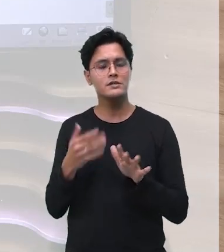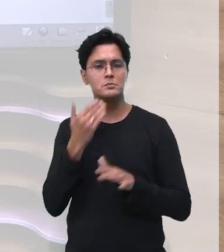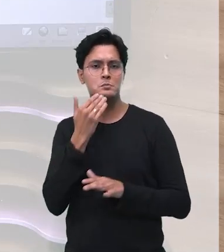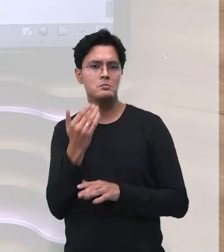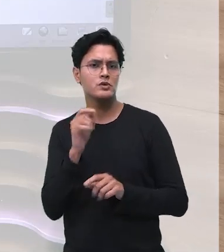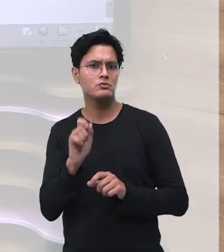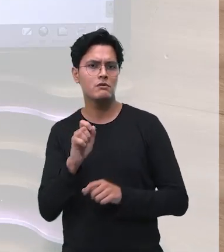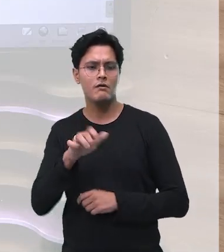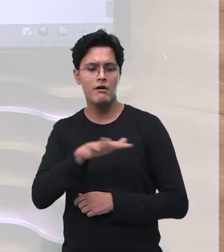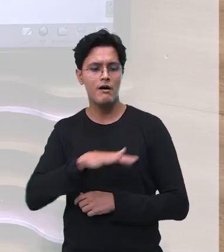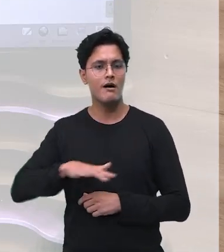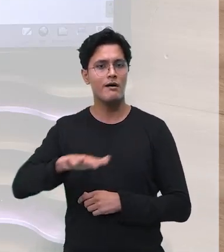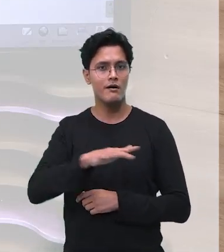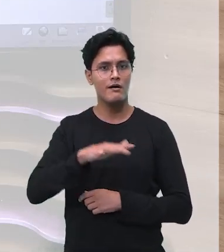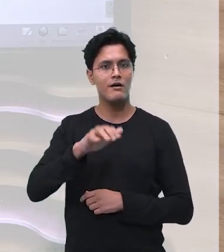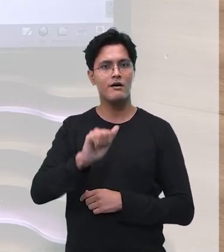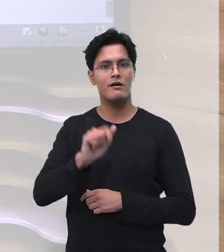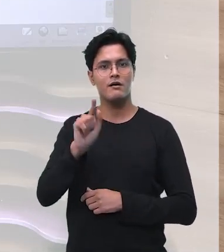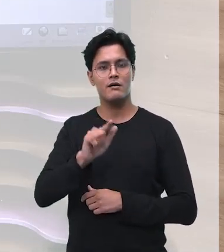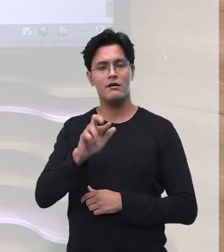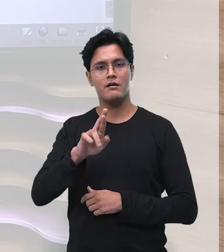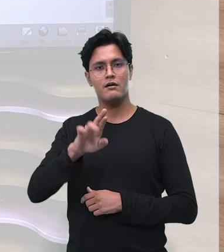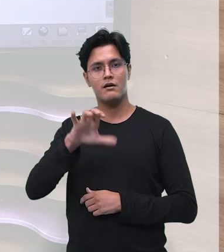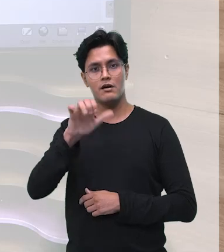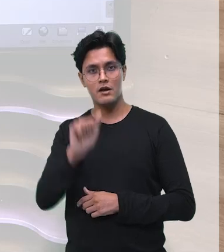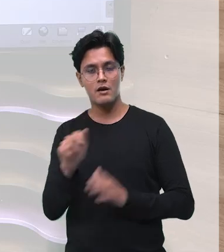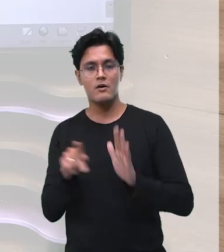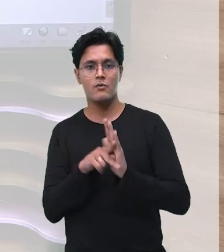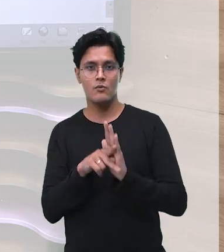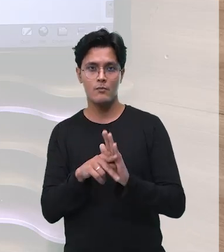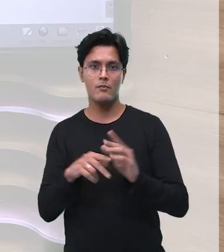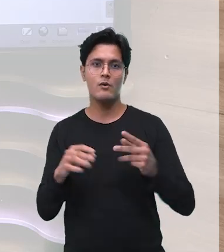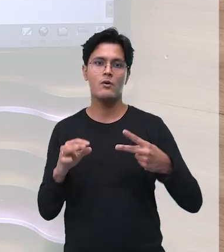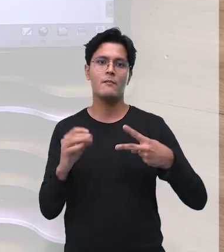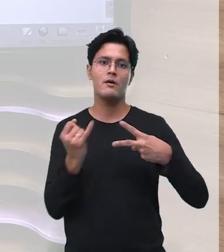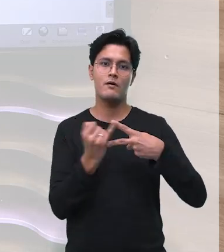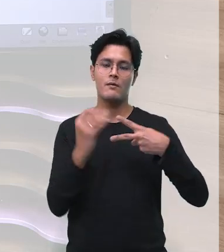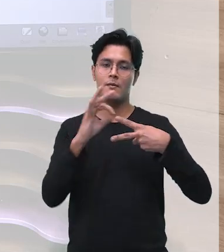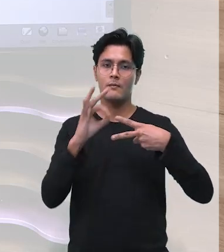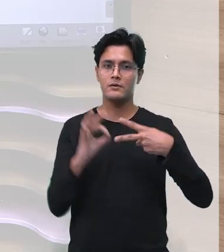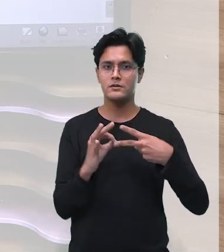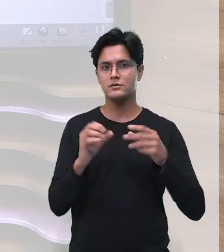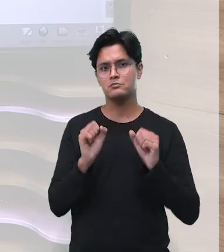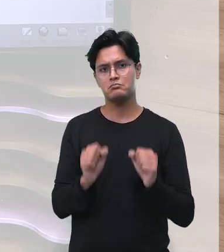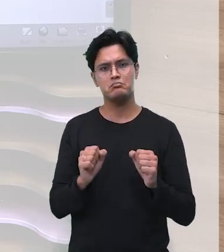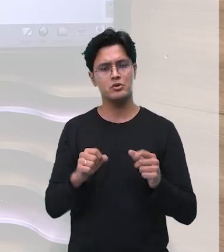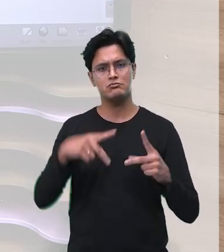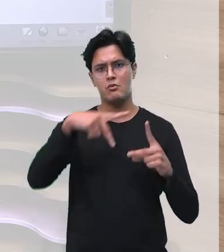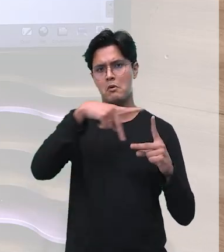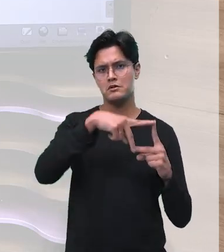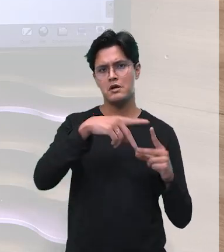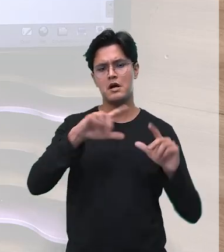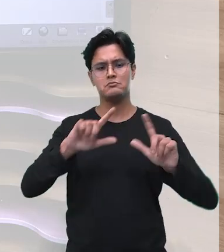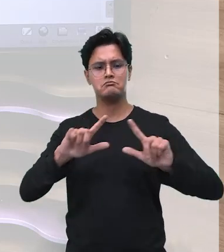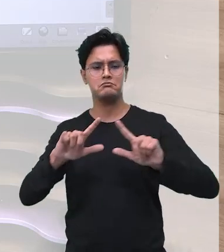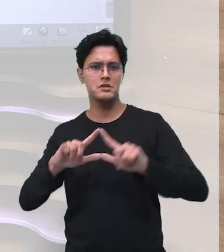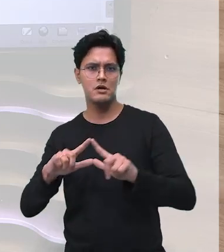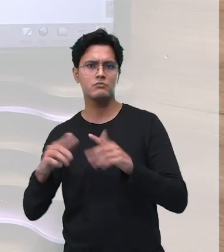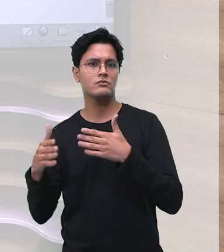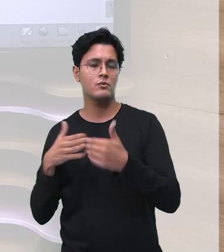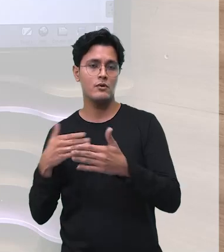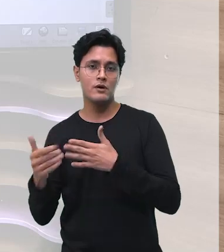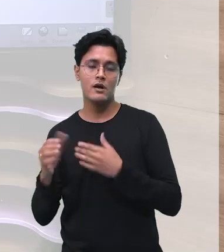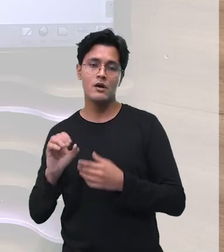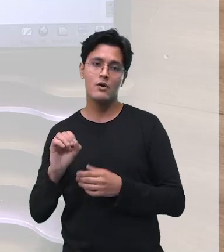pedir a área da figura, do polígono, tá? Pode ser um quadrado, pode ser um triângulo, não importa, tá? Outras vezes ele